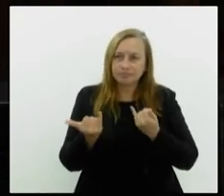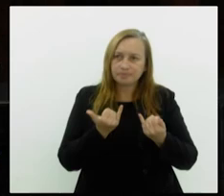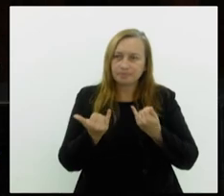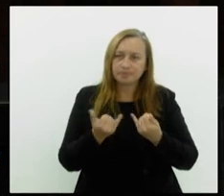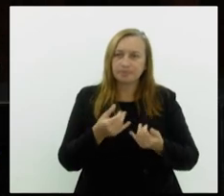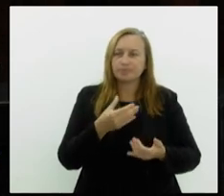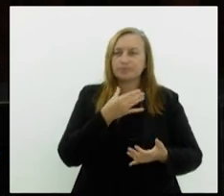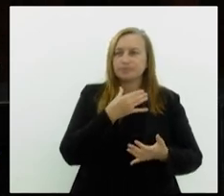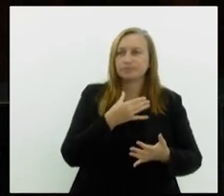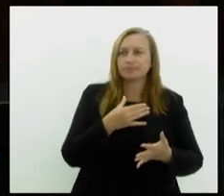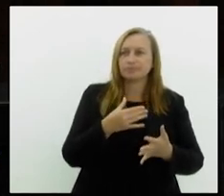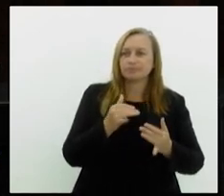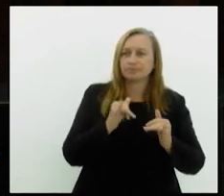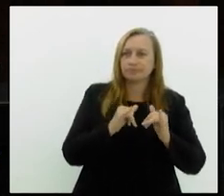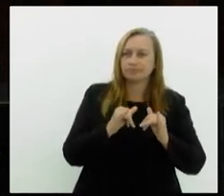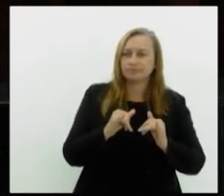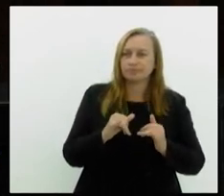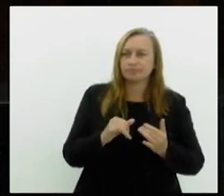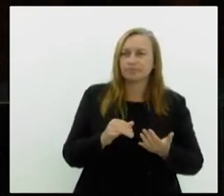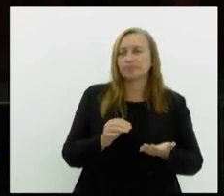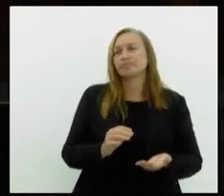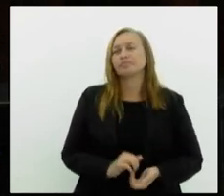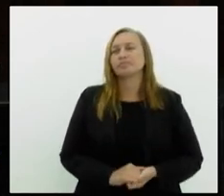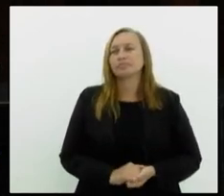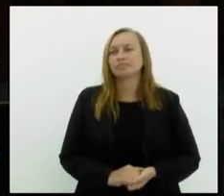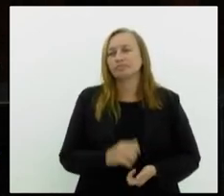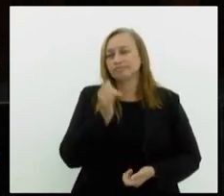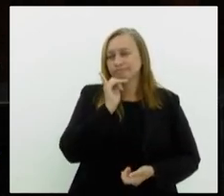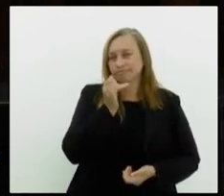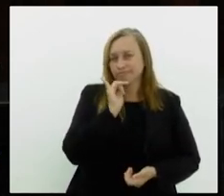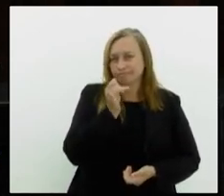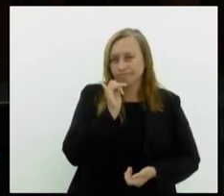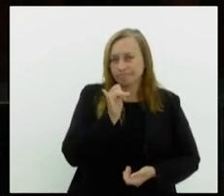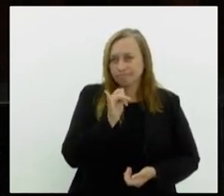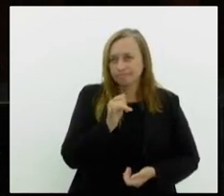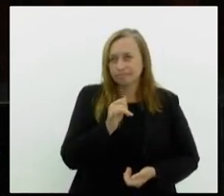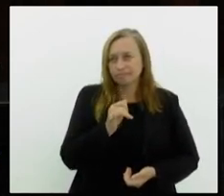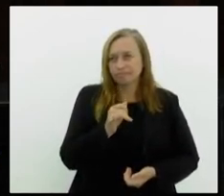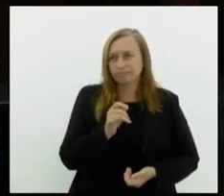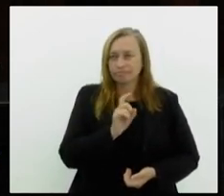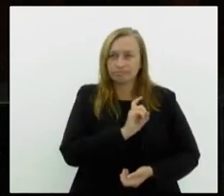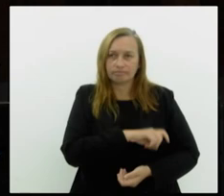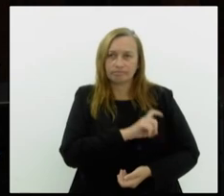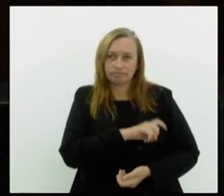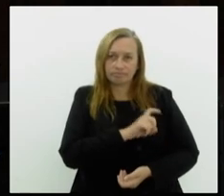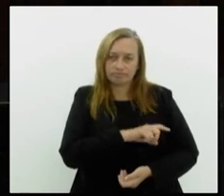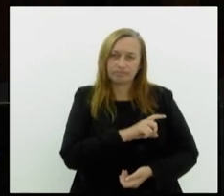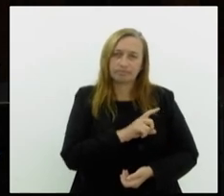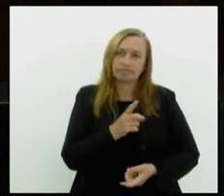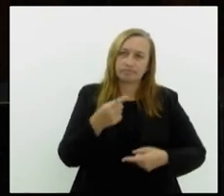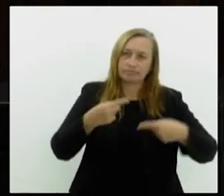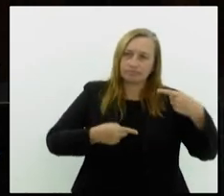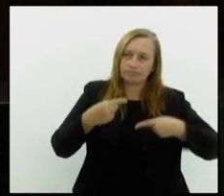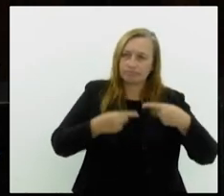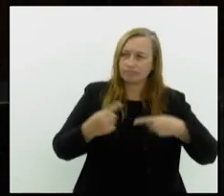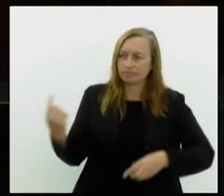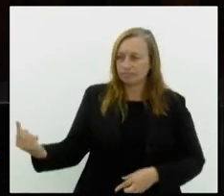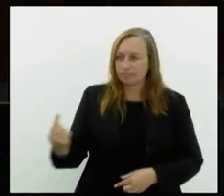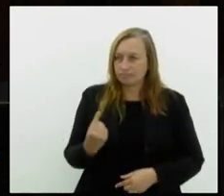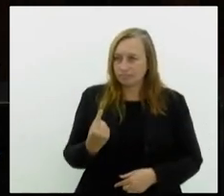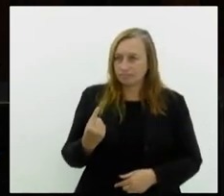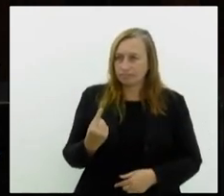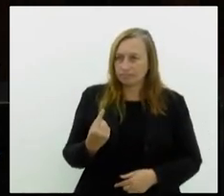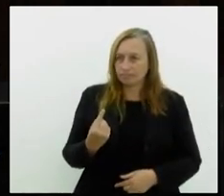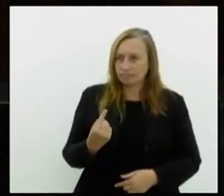news, sustentam as suas próprias narrativas, se acovardam do debate, porque vêm aqui,